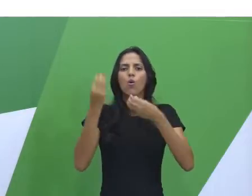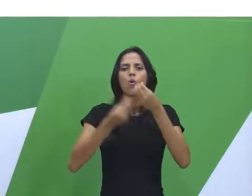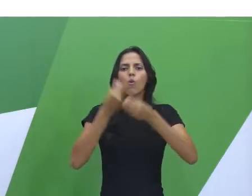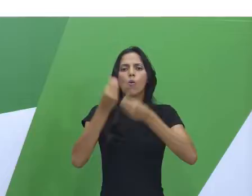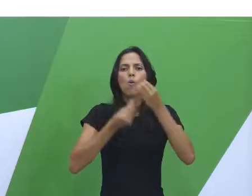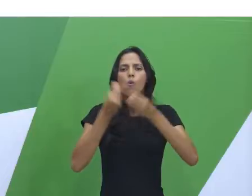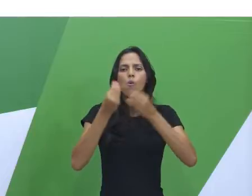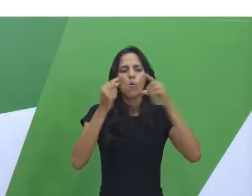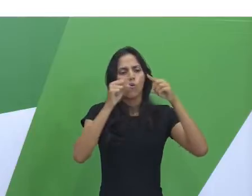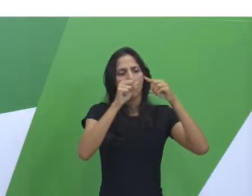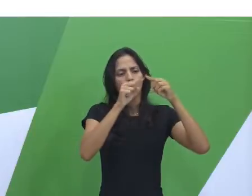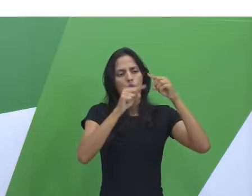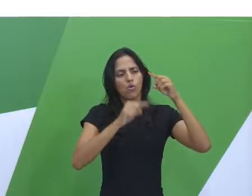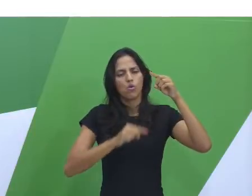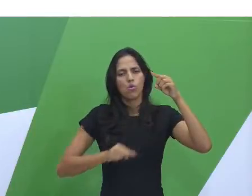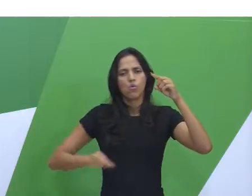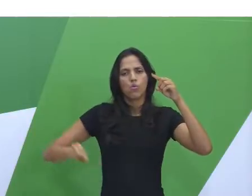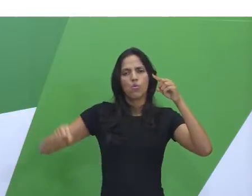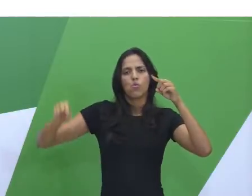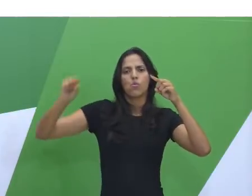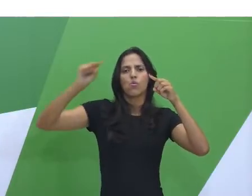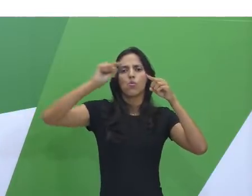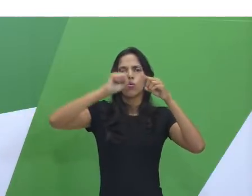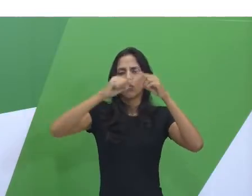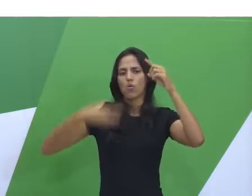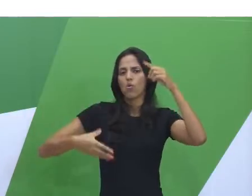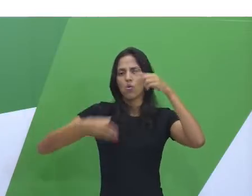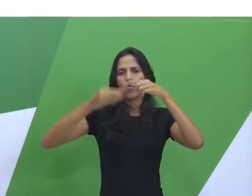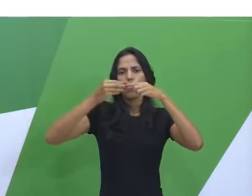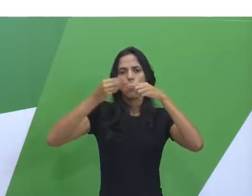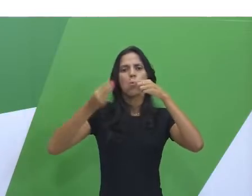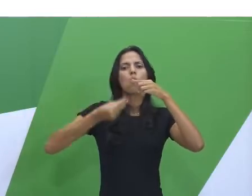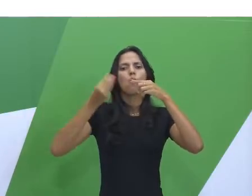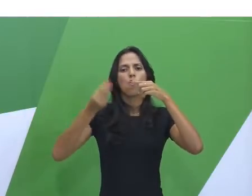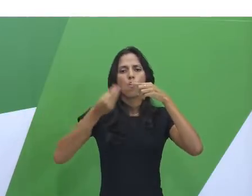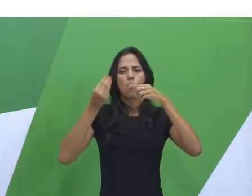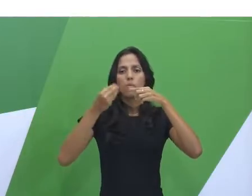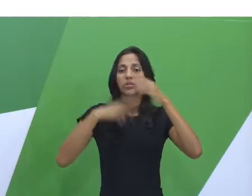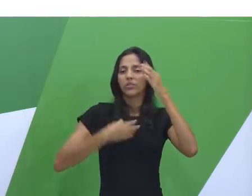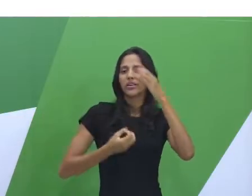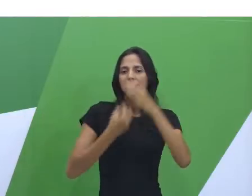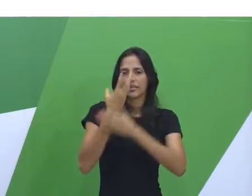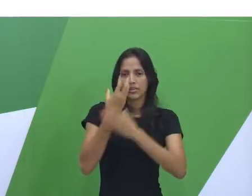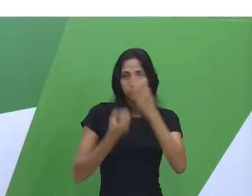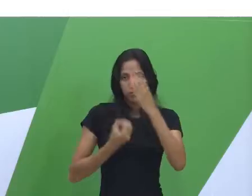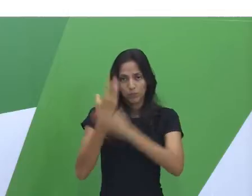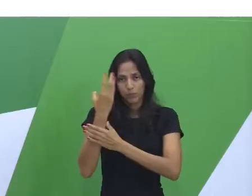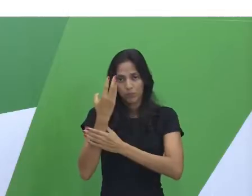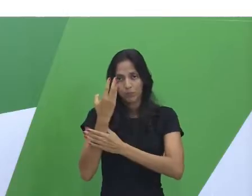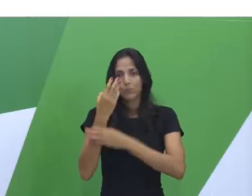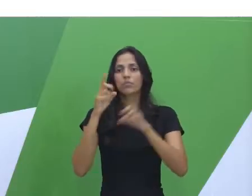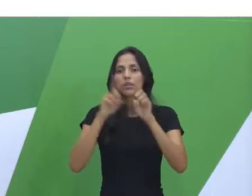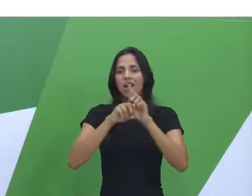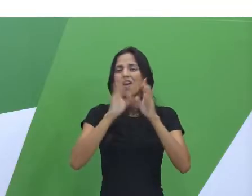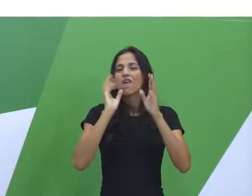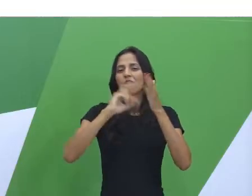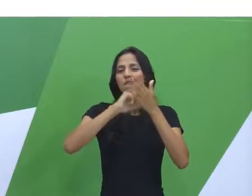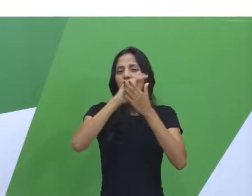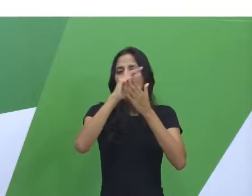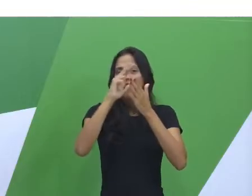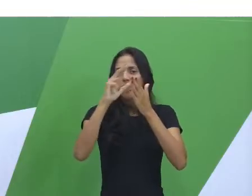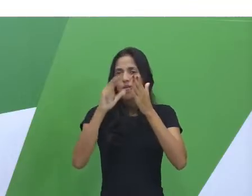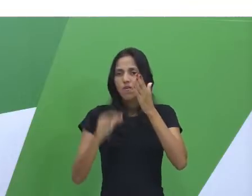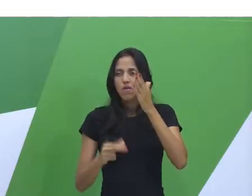Então, como estruturar essa questão desse complemento? Então, foram se criando dentro